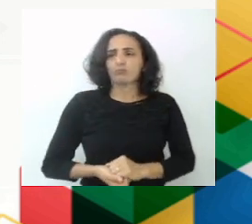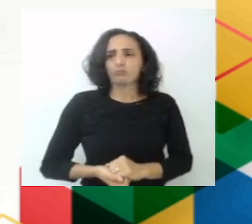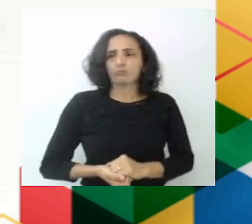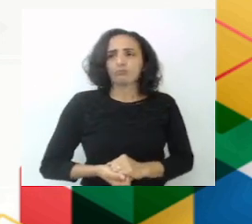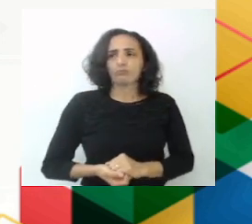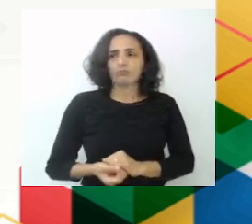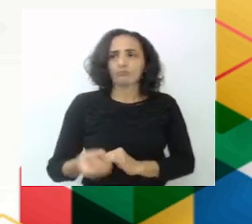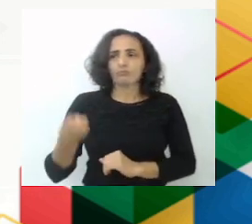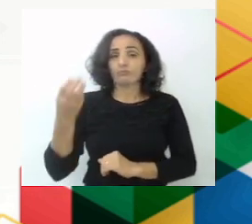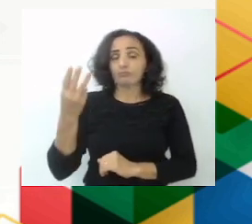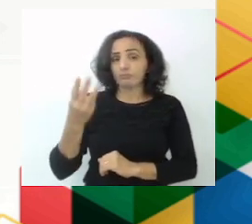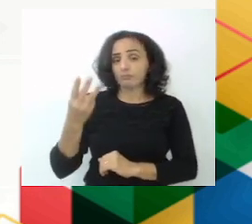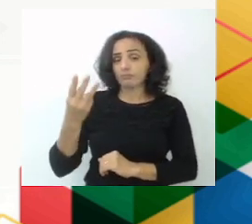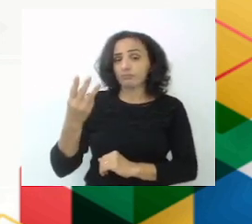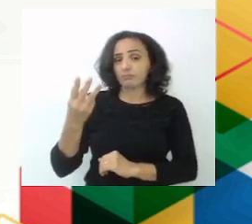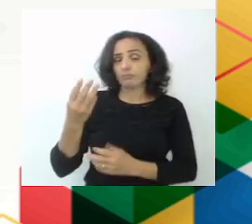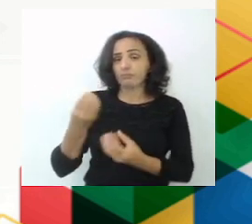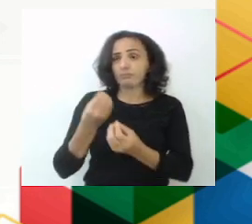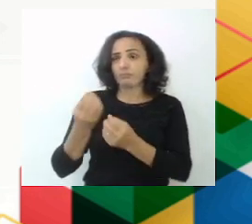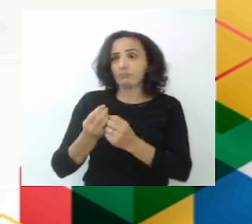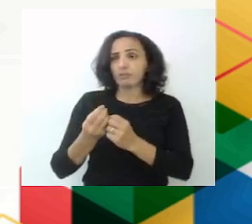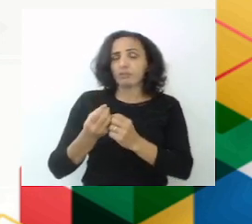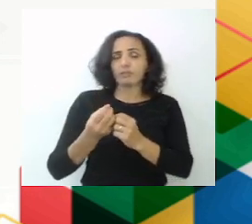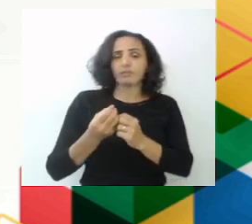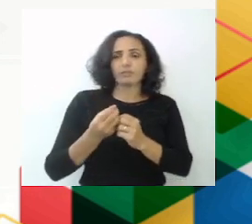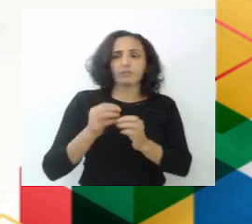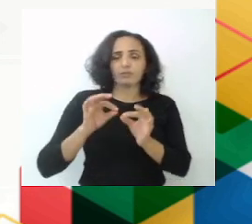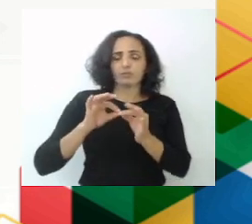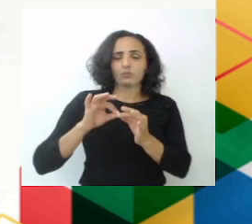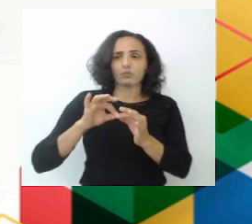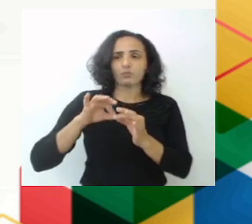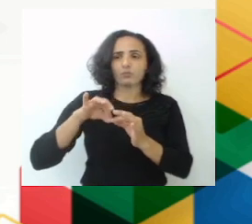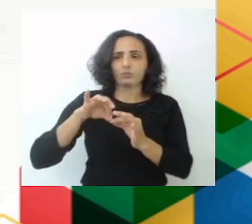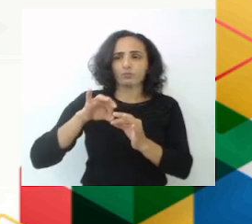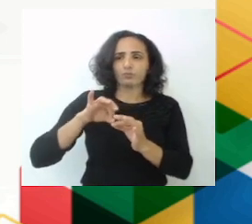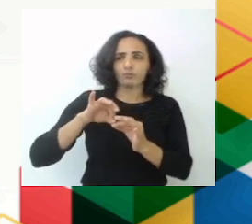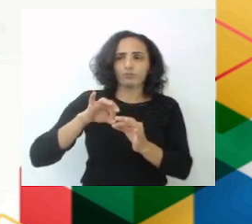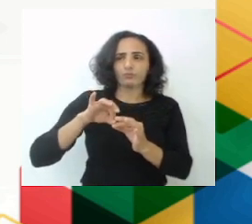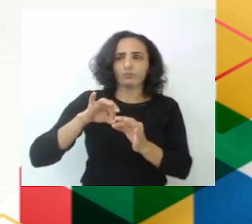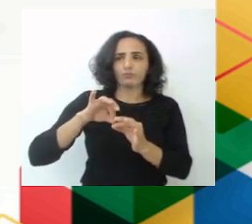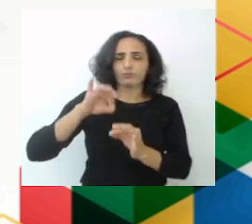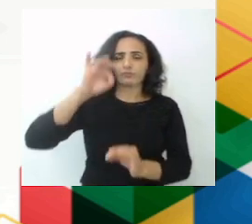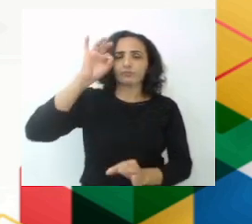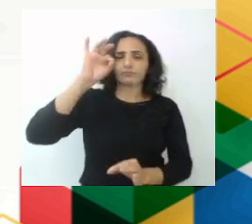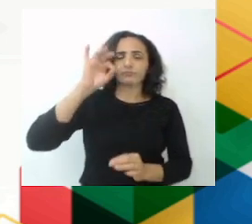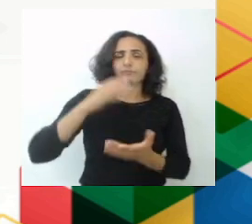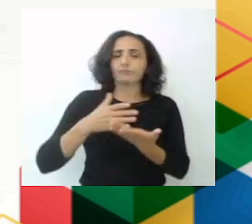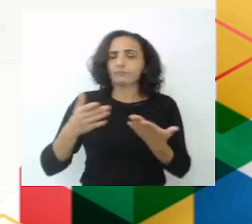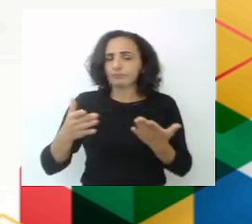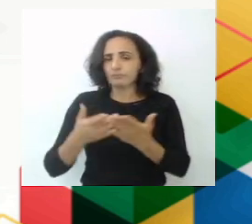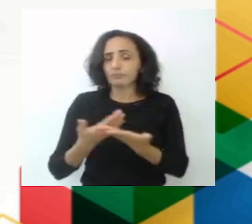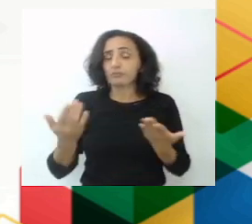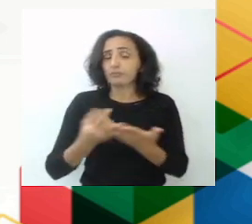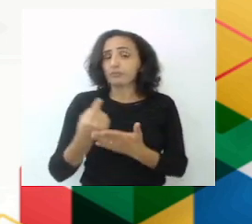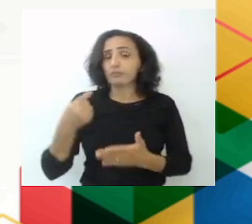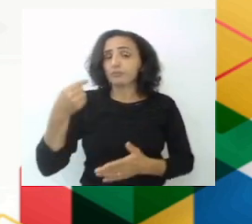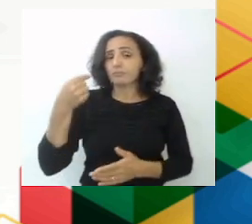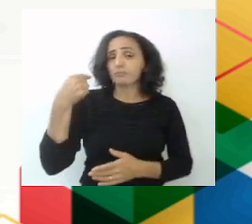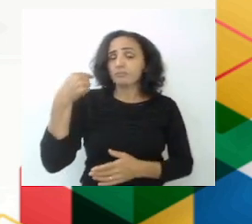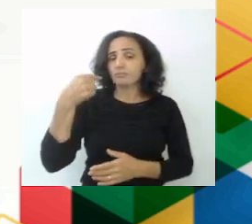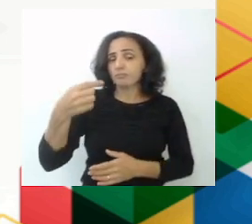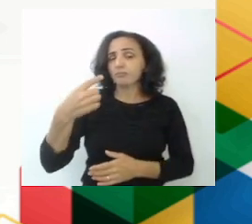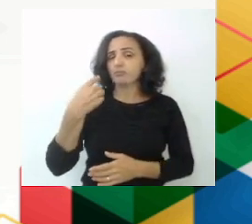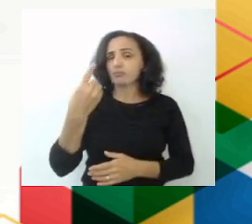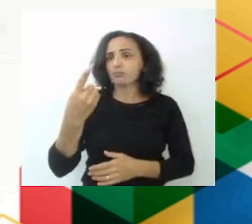E o 3 está aqui na vertical. Positivo. E agora, menos 1, 0. Ó, quando